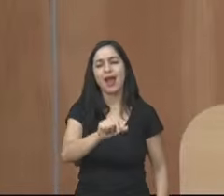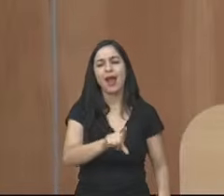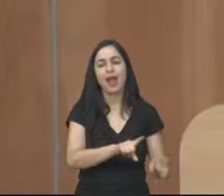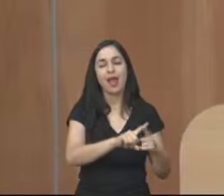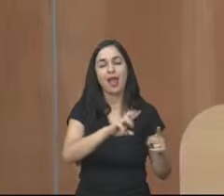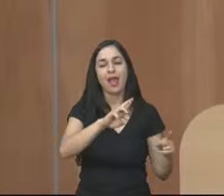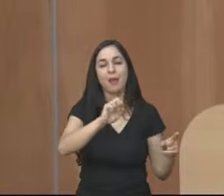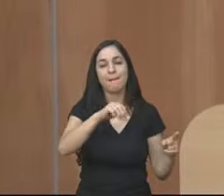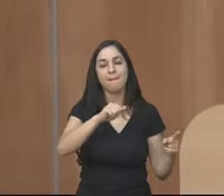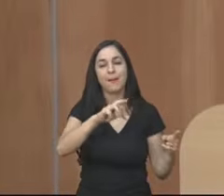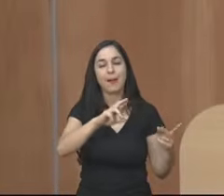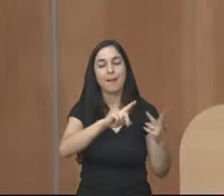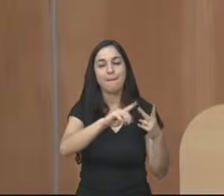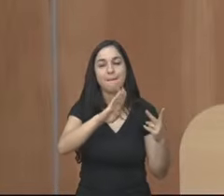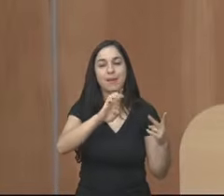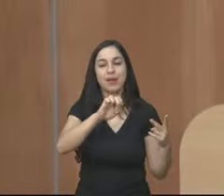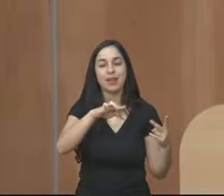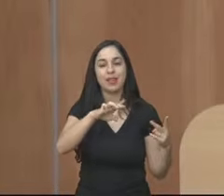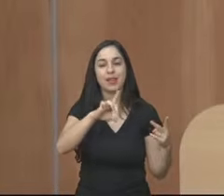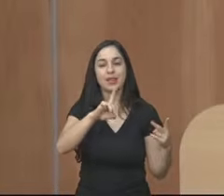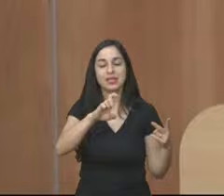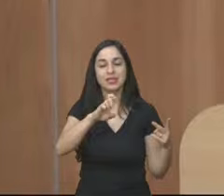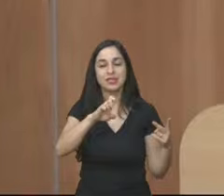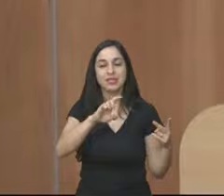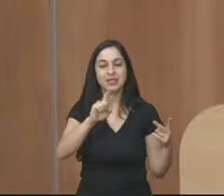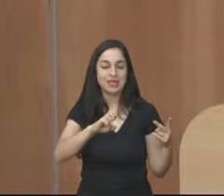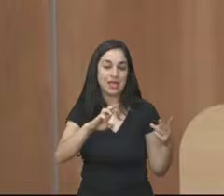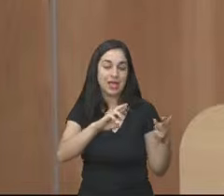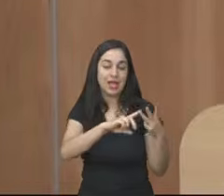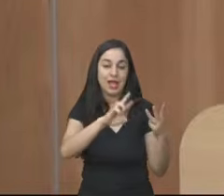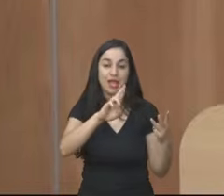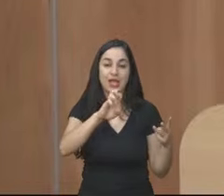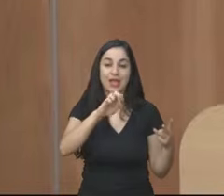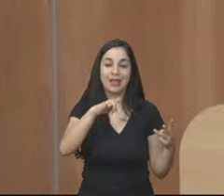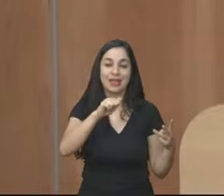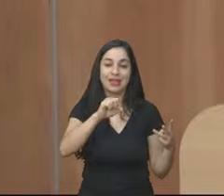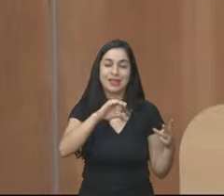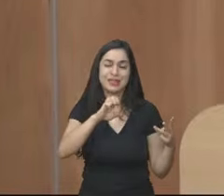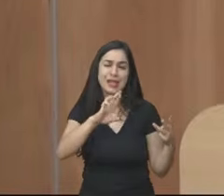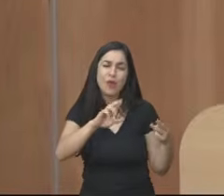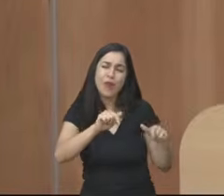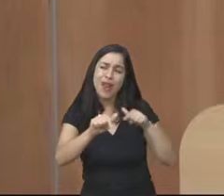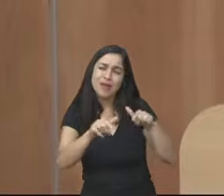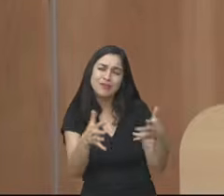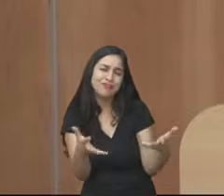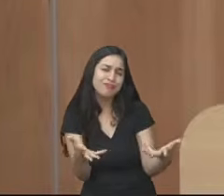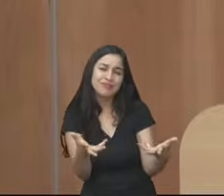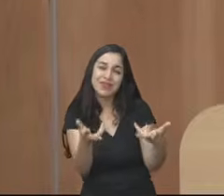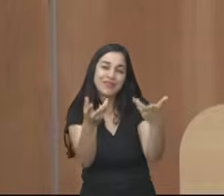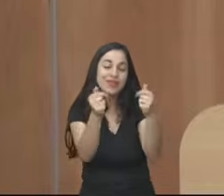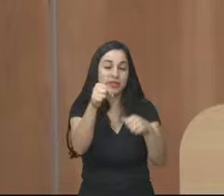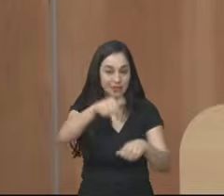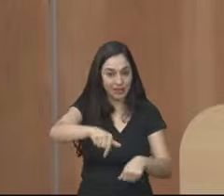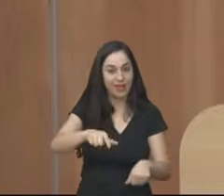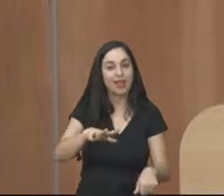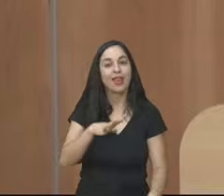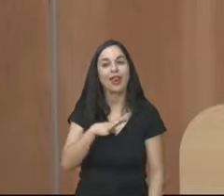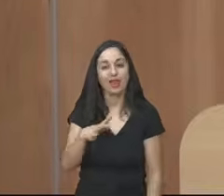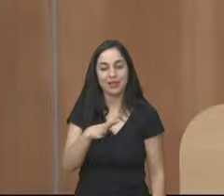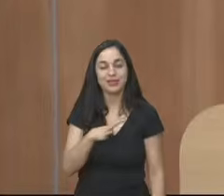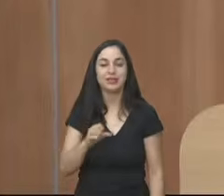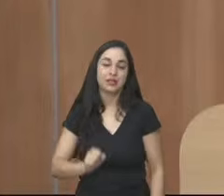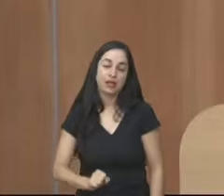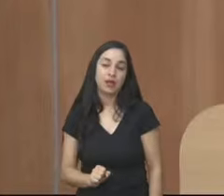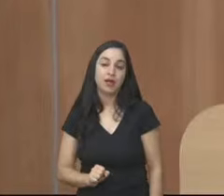Sinar, o Renascer, que faz um trabalho excelente aqui na nossa cidade. Trabalho esse